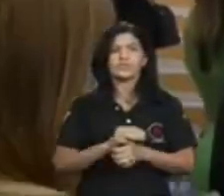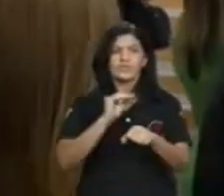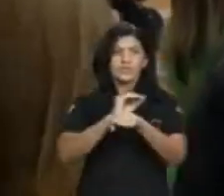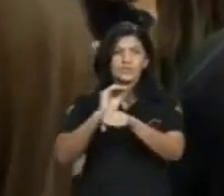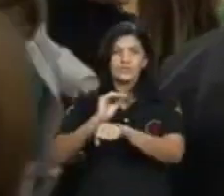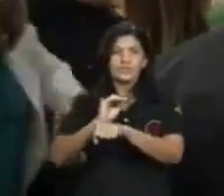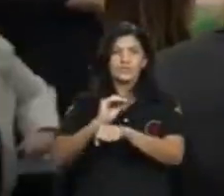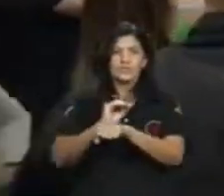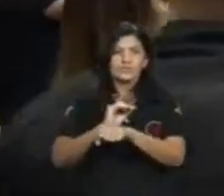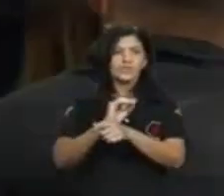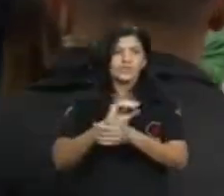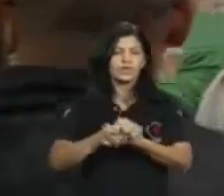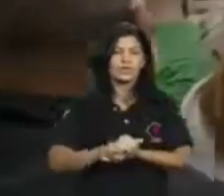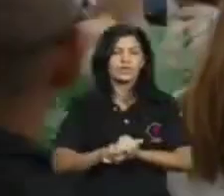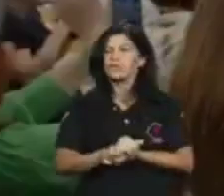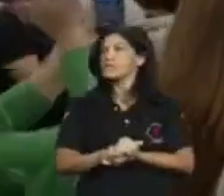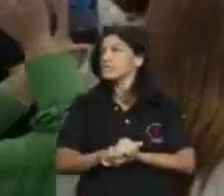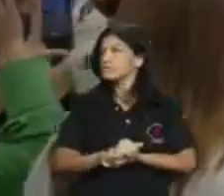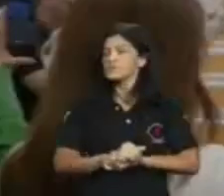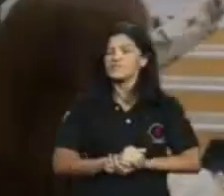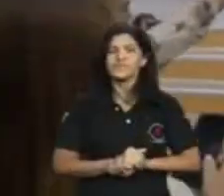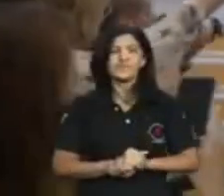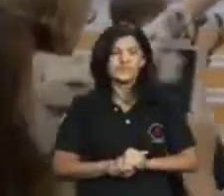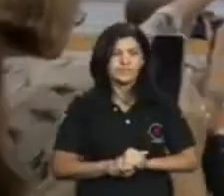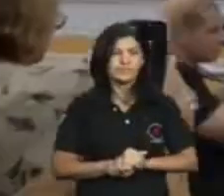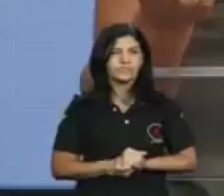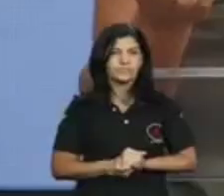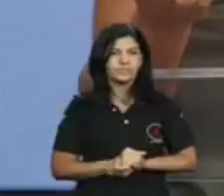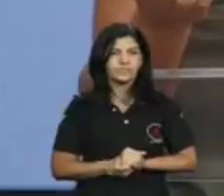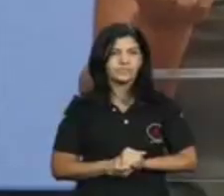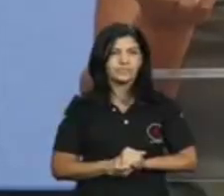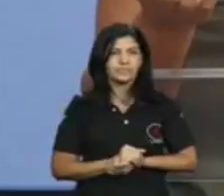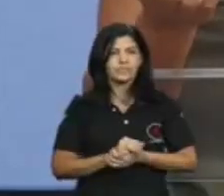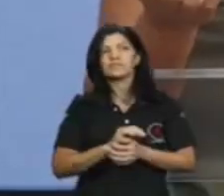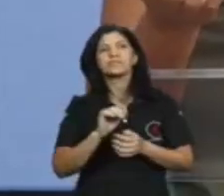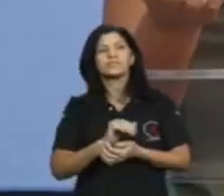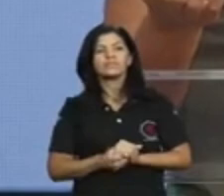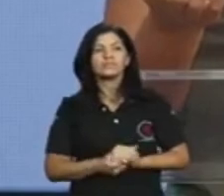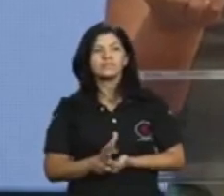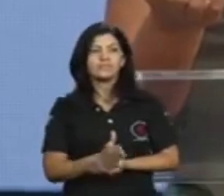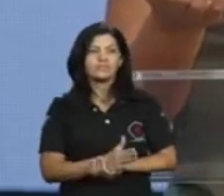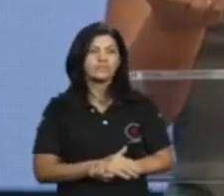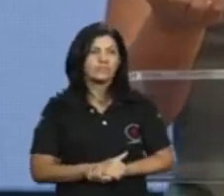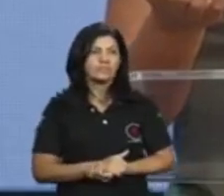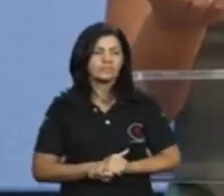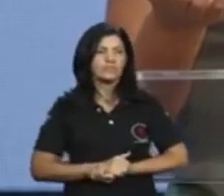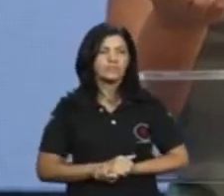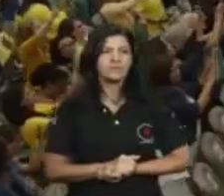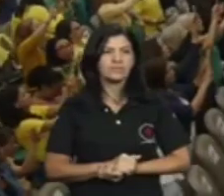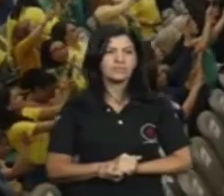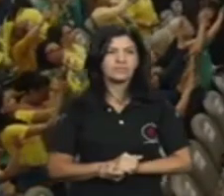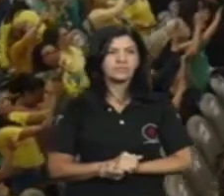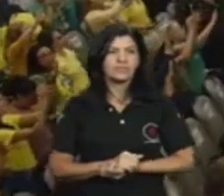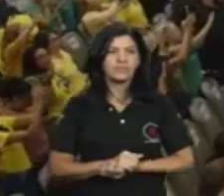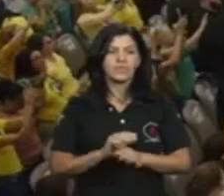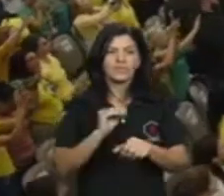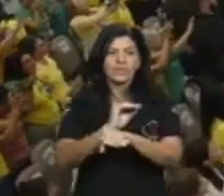cada dia com o capacete da salvação. Dá a ela uma aberta mente para o novo, sensível,